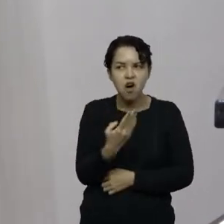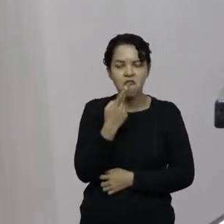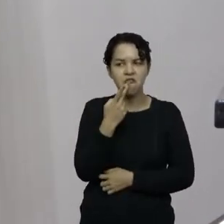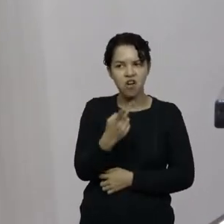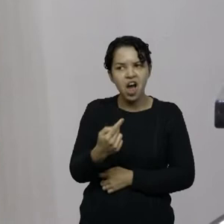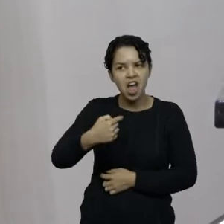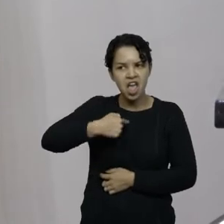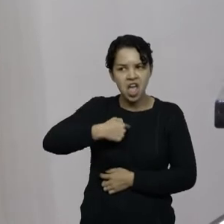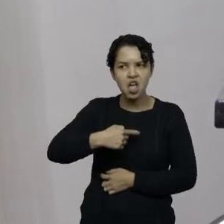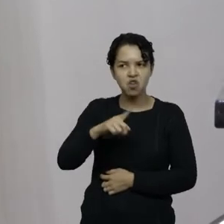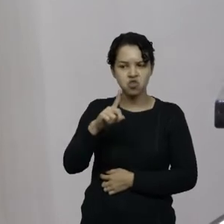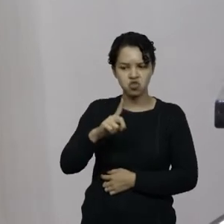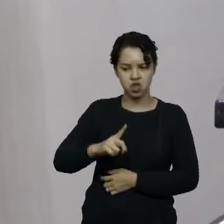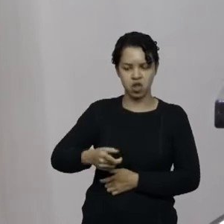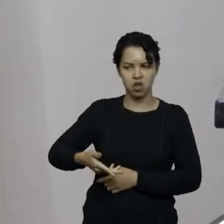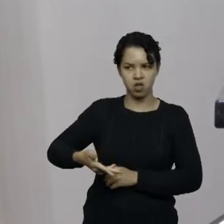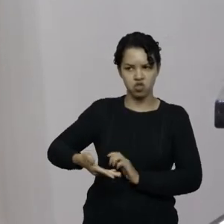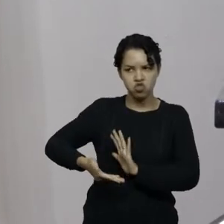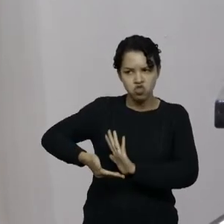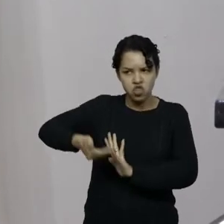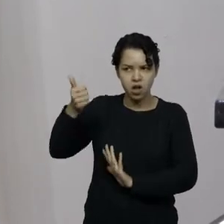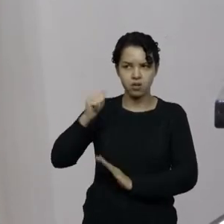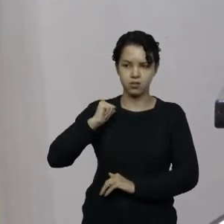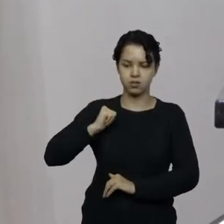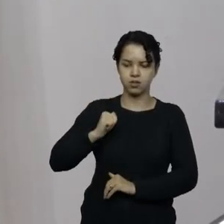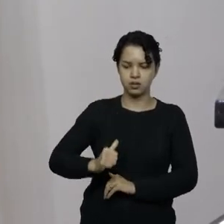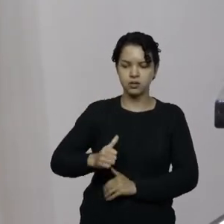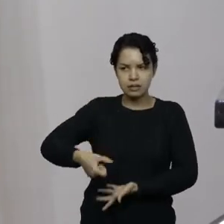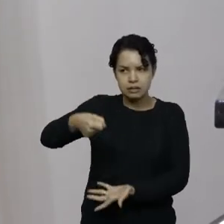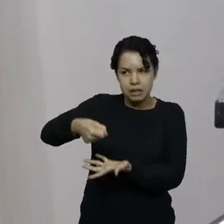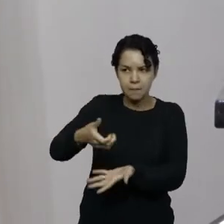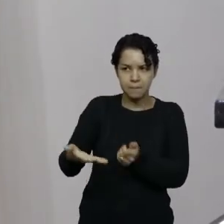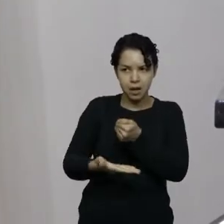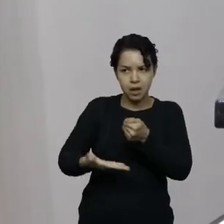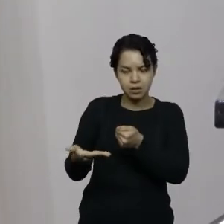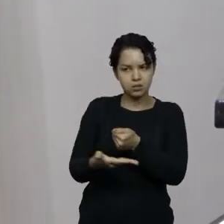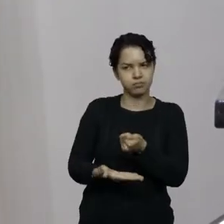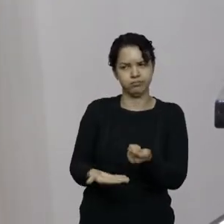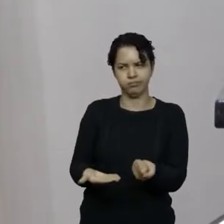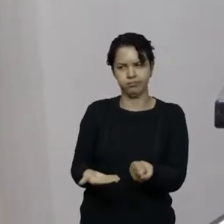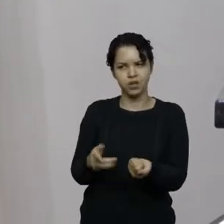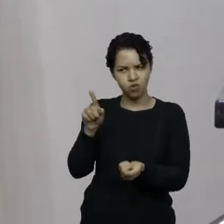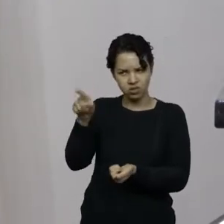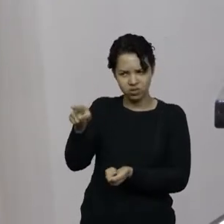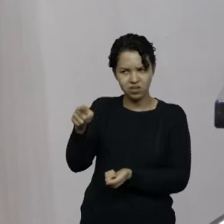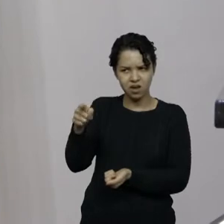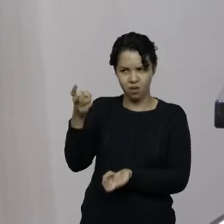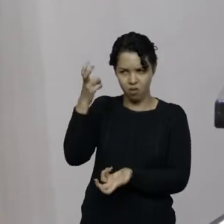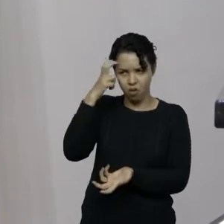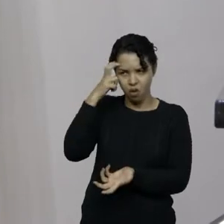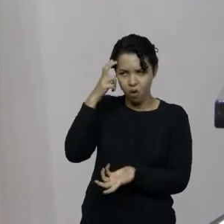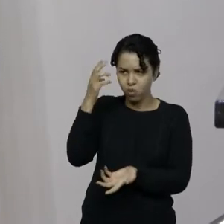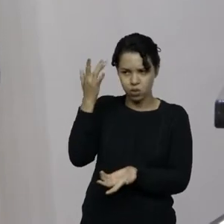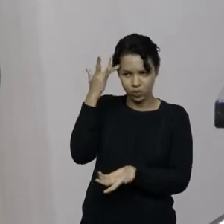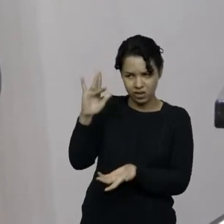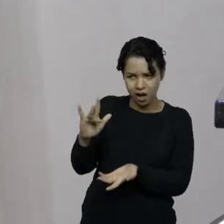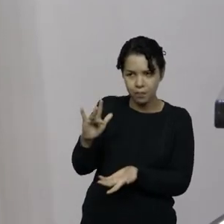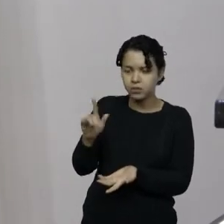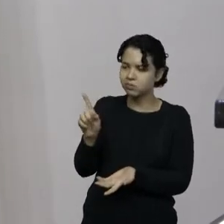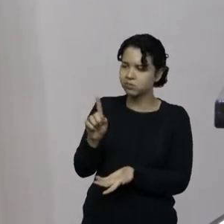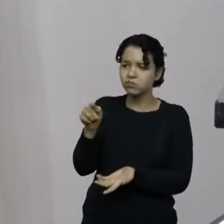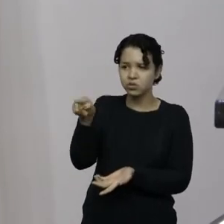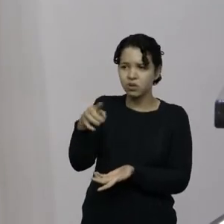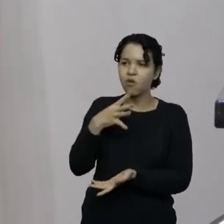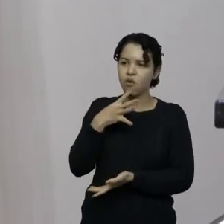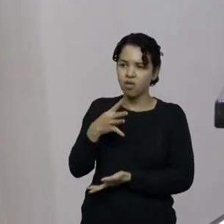lei da cesta básica eu acho que o senhor não pode ser falta de conhecimento que o senhor nem te conhece bem a casa ou transmitir